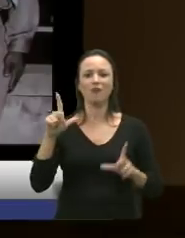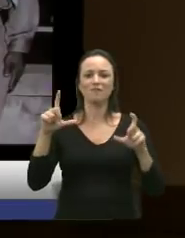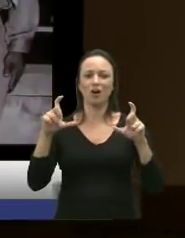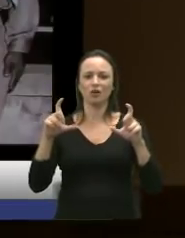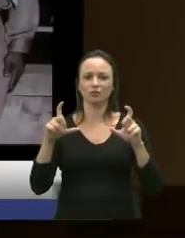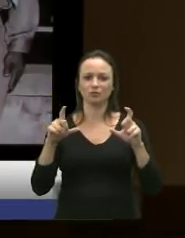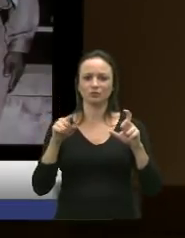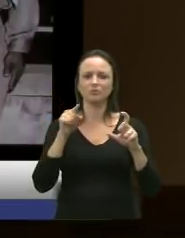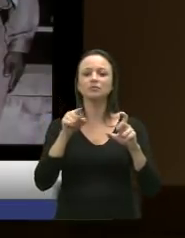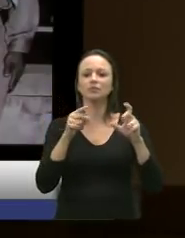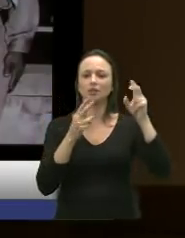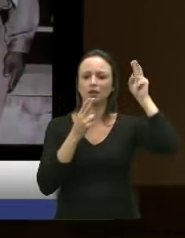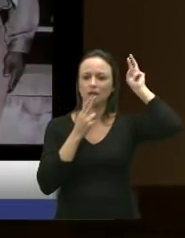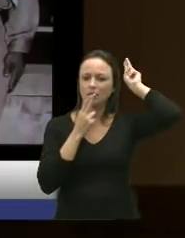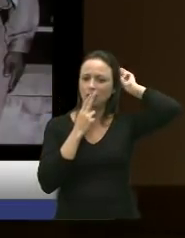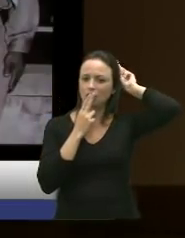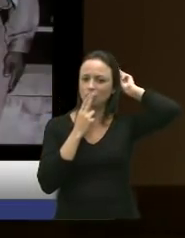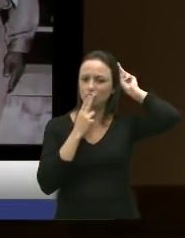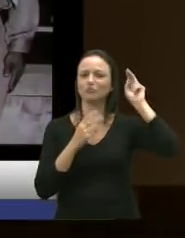Índios.